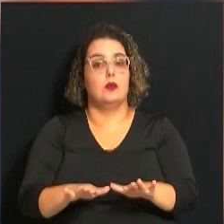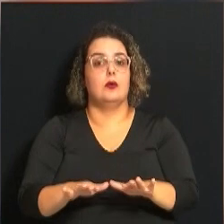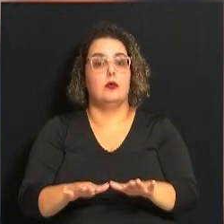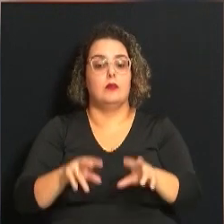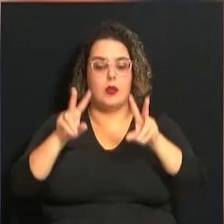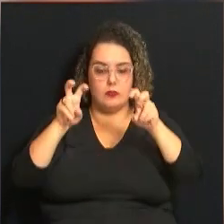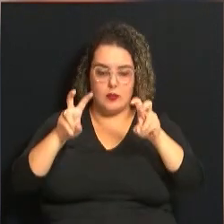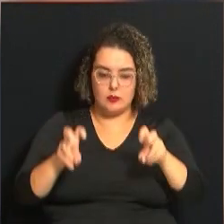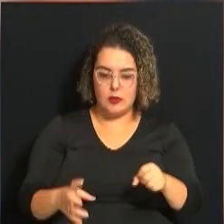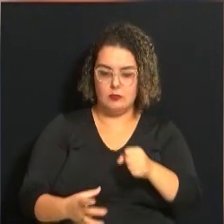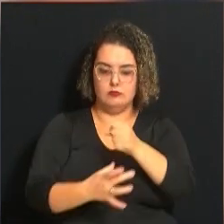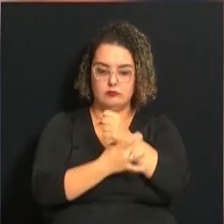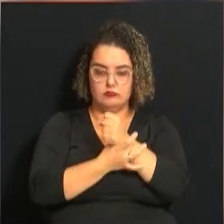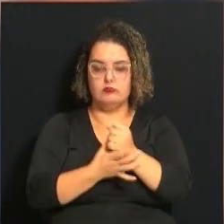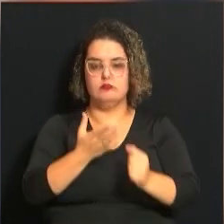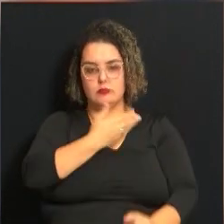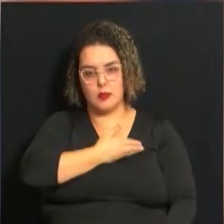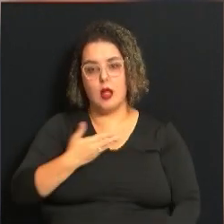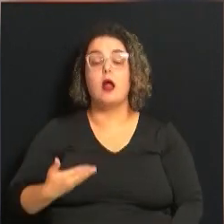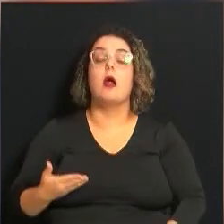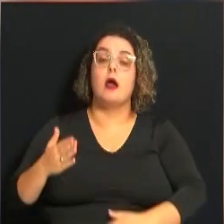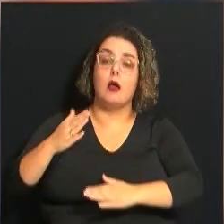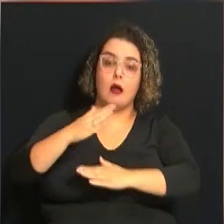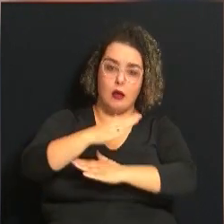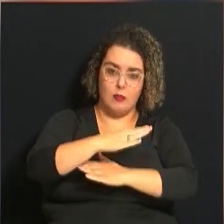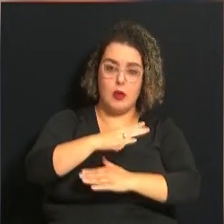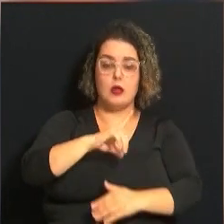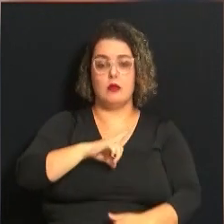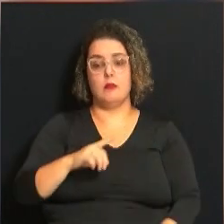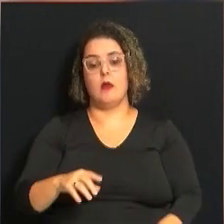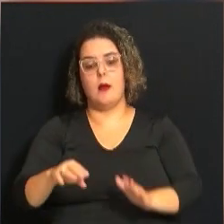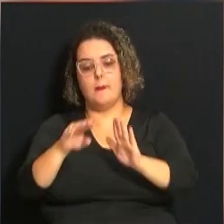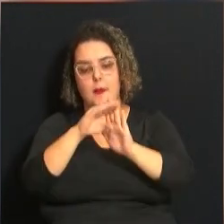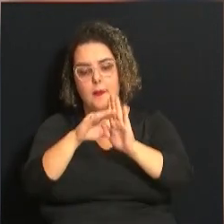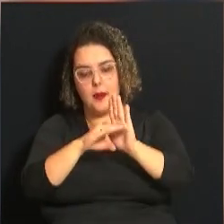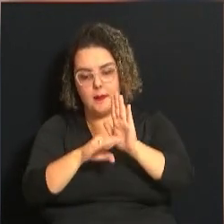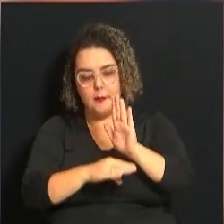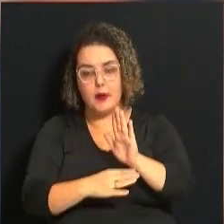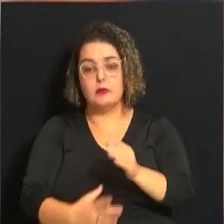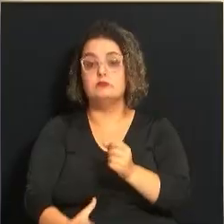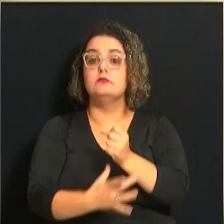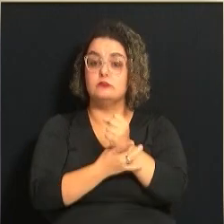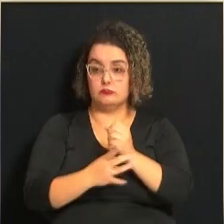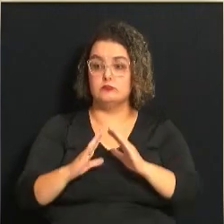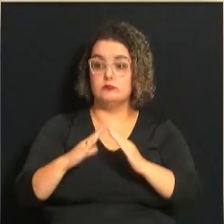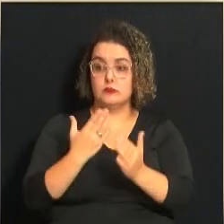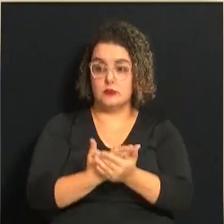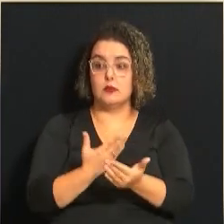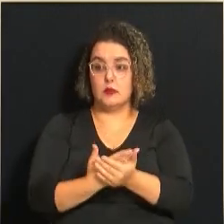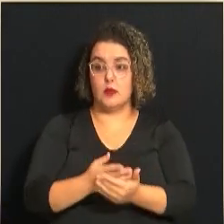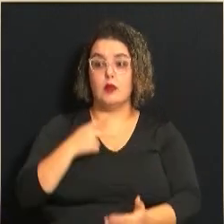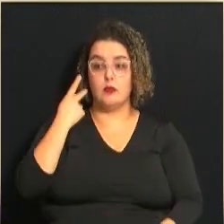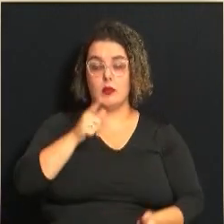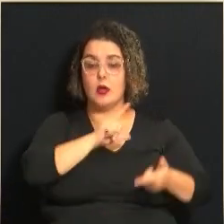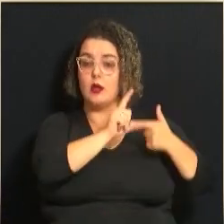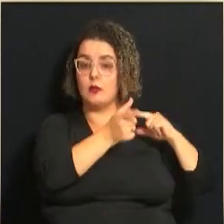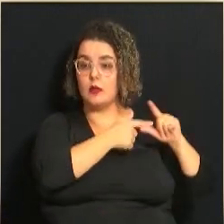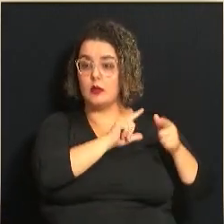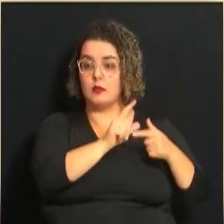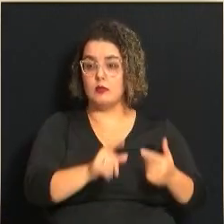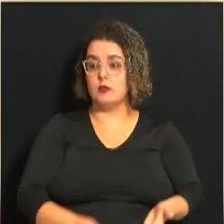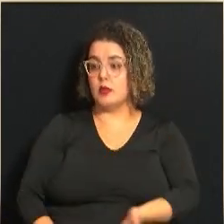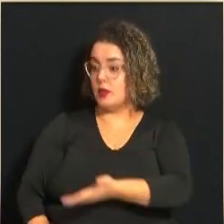de Segurança Pública da Câmara teve como pauta a segurança nas escolas do município. O vereador Major Jaime, que